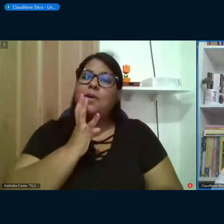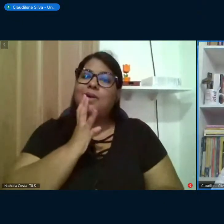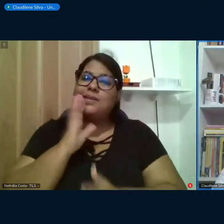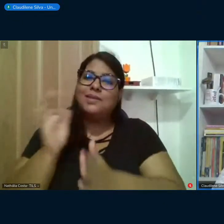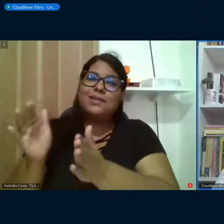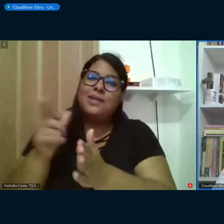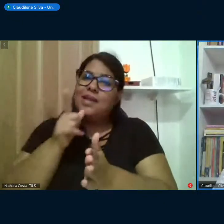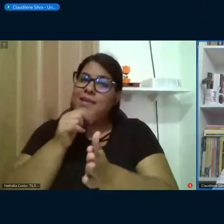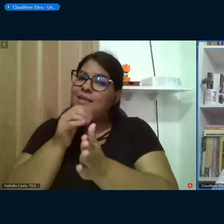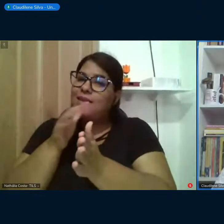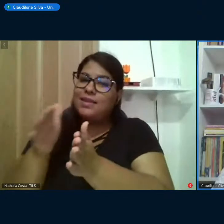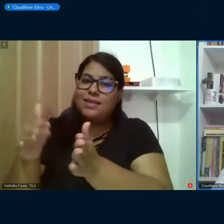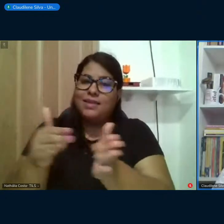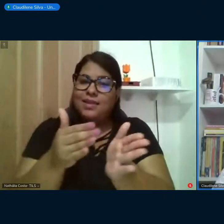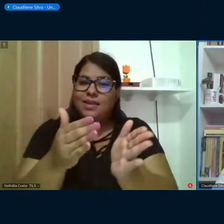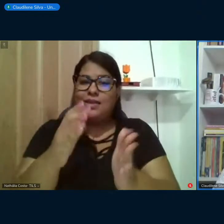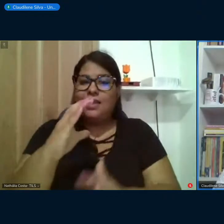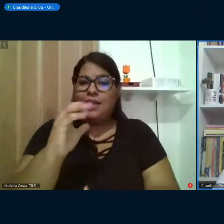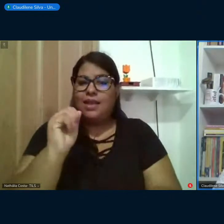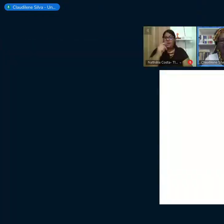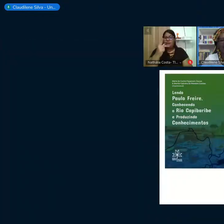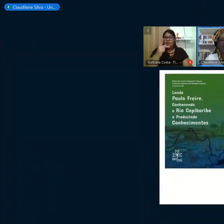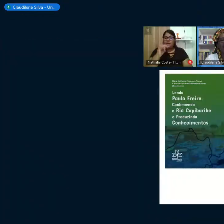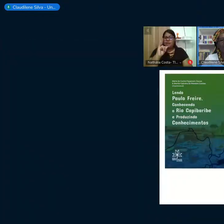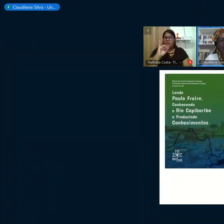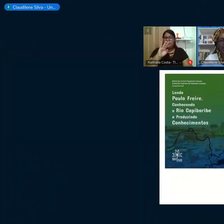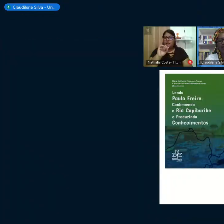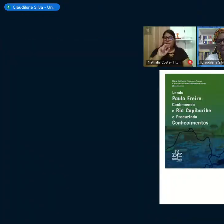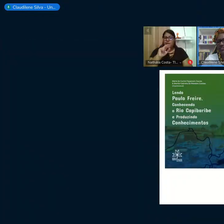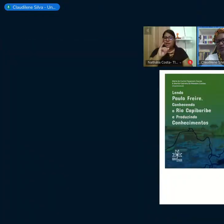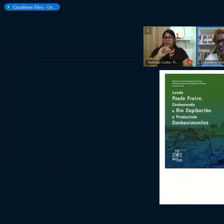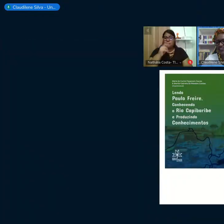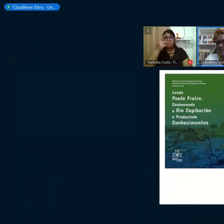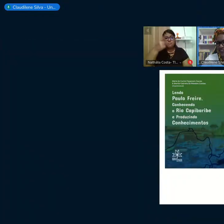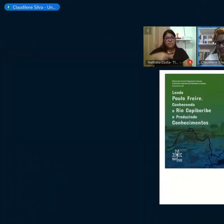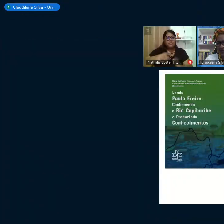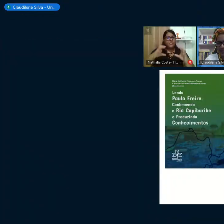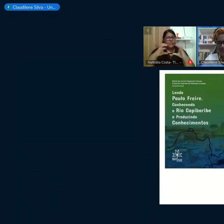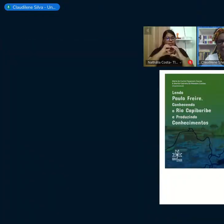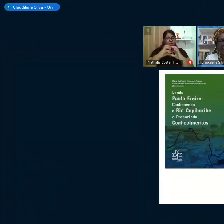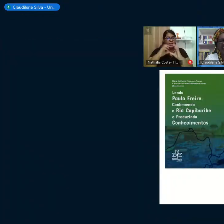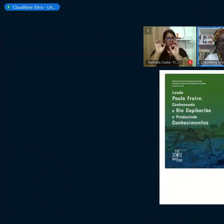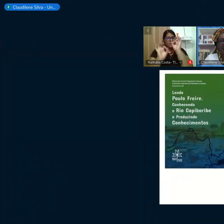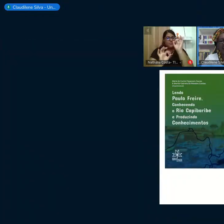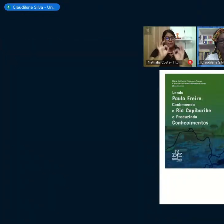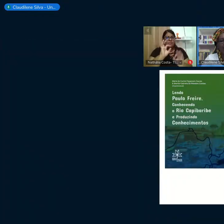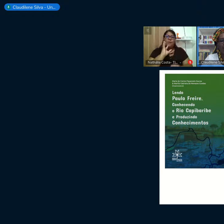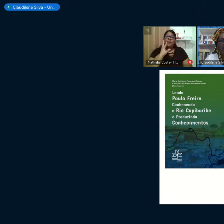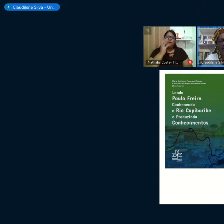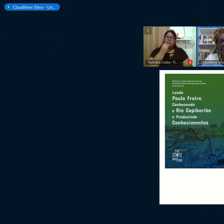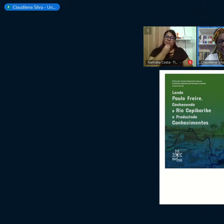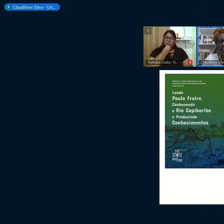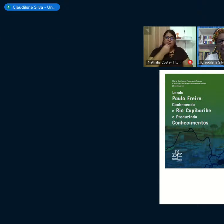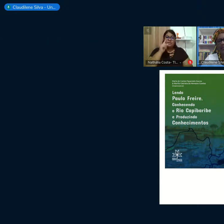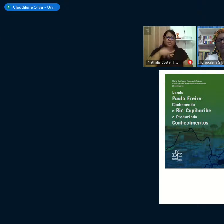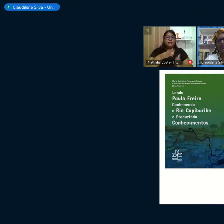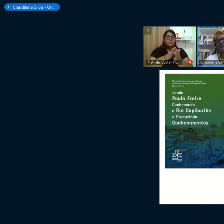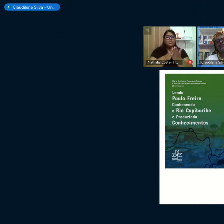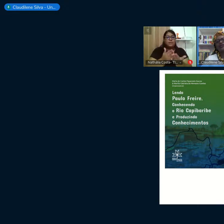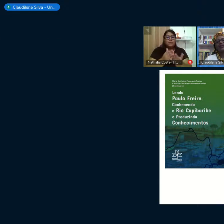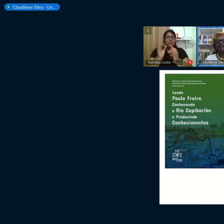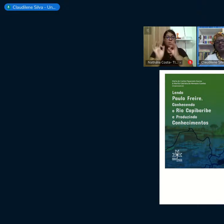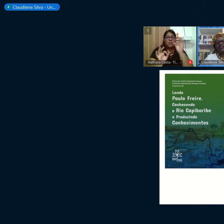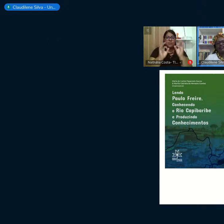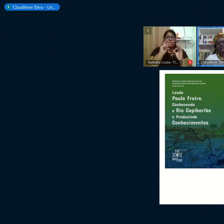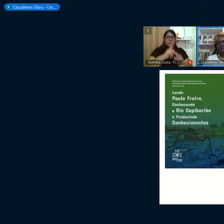Capibarib, aqui de Recife, para quem não conhece, e Produzindo Conhecimentos. É uma obra organizada pela